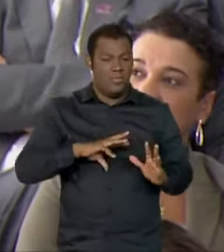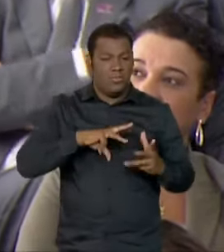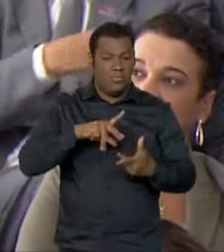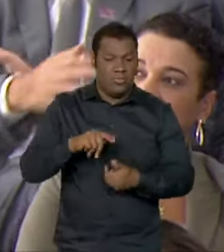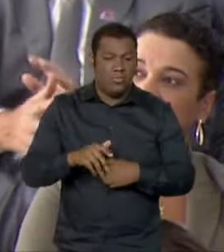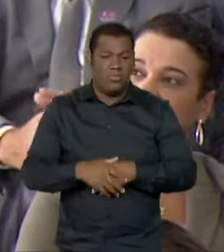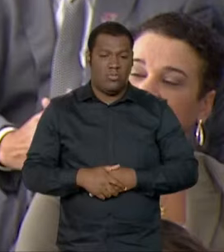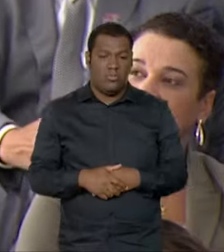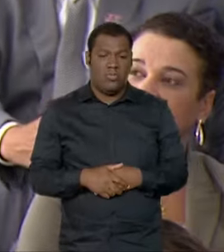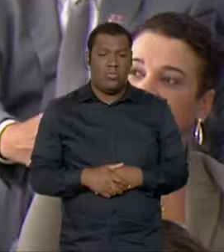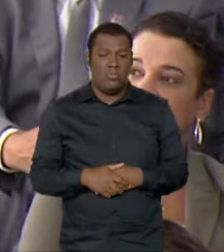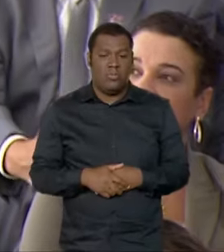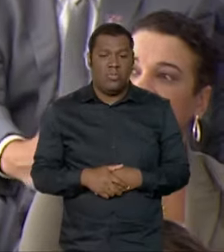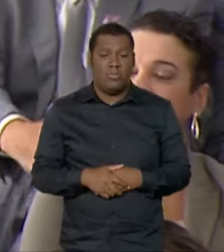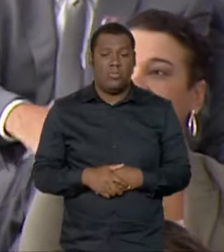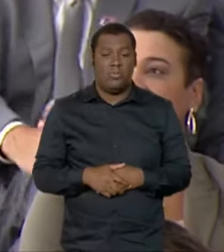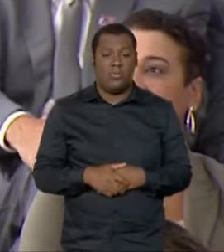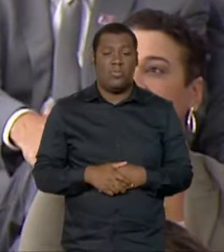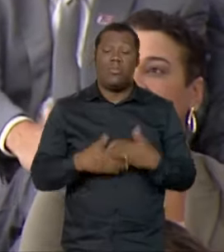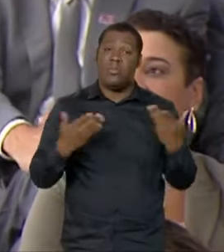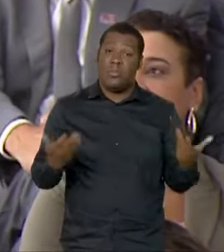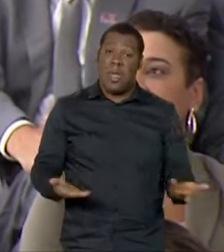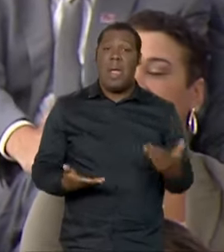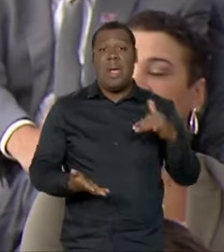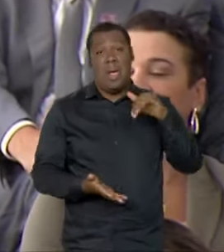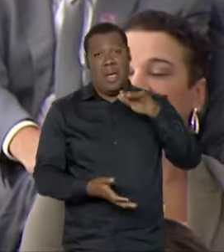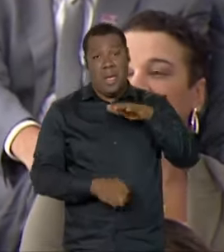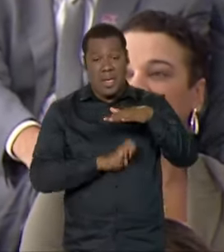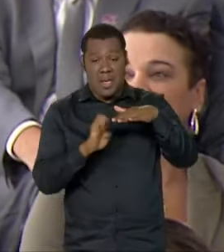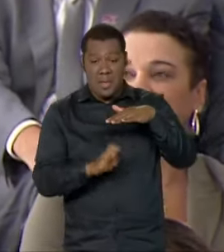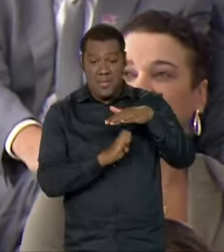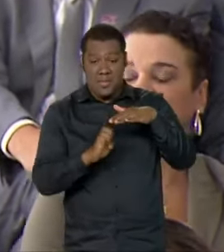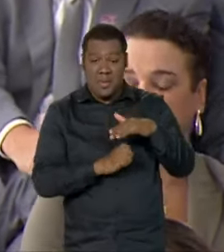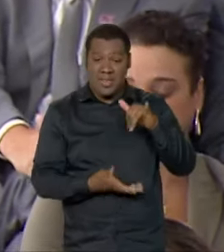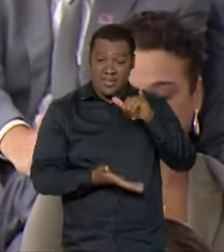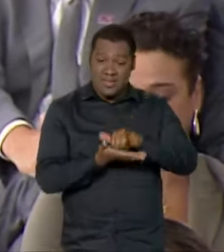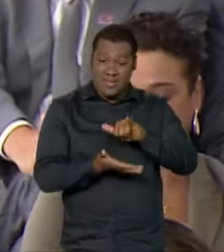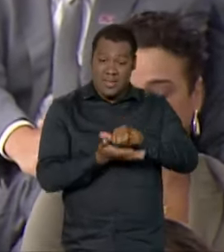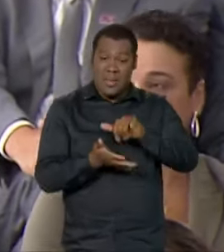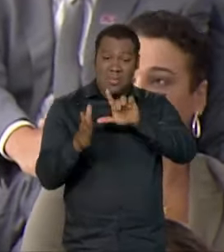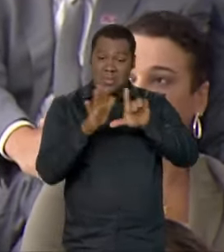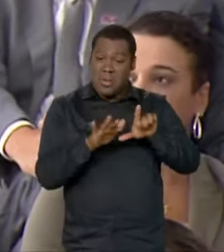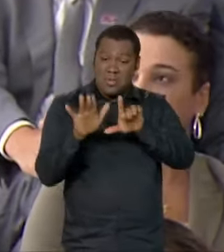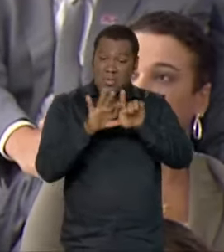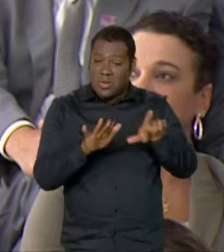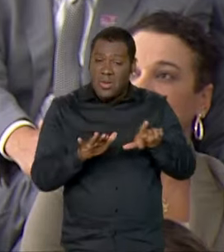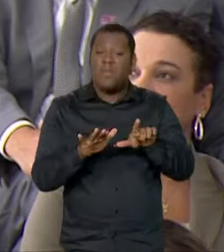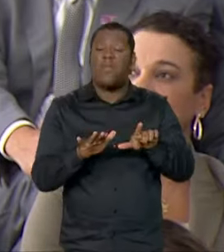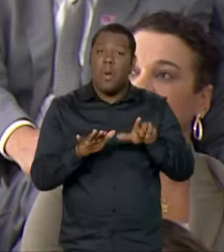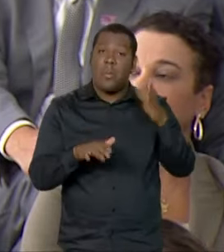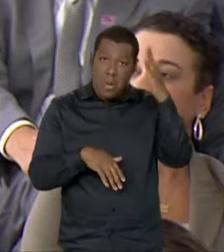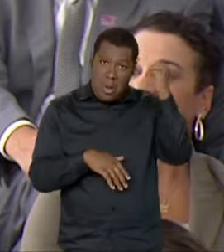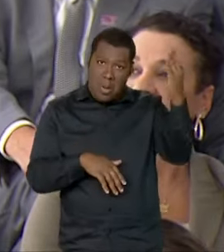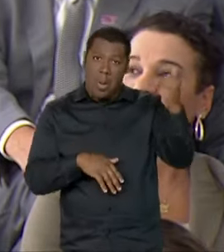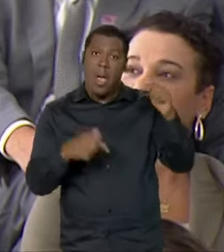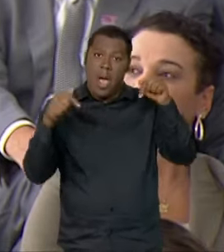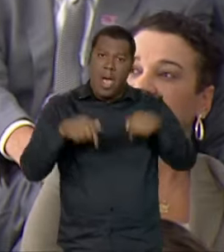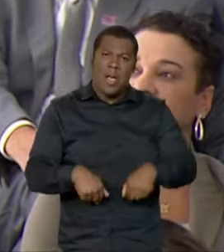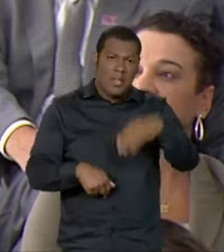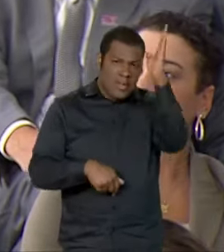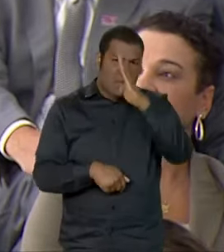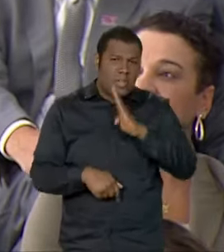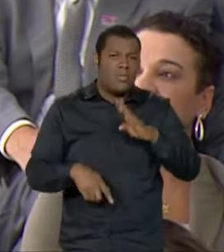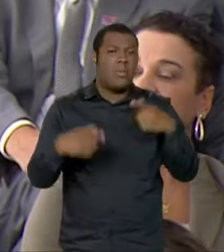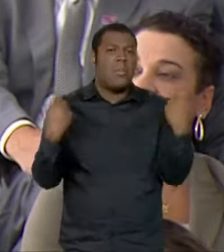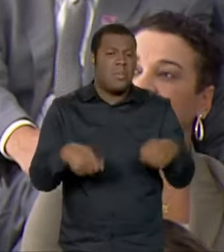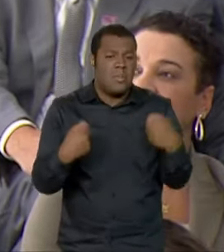de aplicativo, né? Todo dia tem um bilionário novo. Mas o Slim chegou aqui falando: presidente, um país como o Brasil